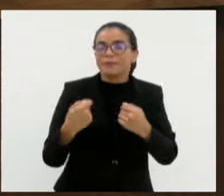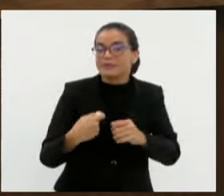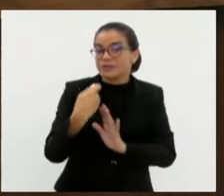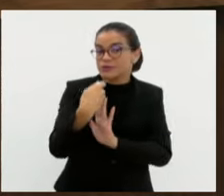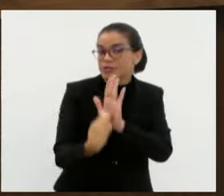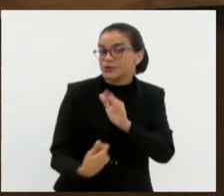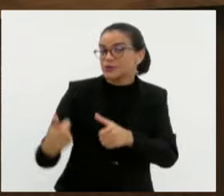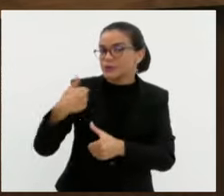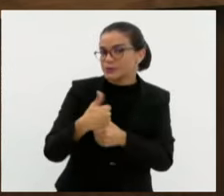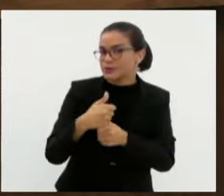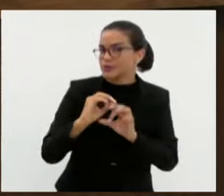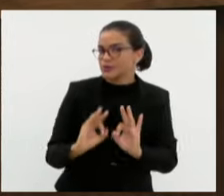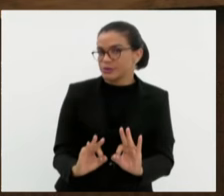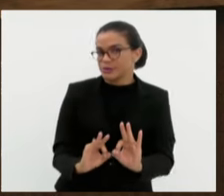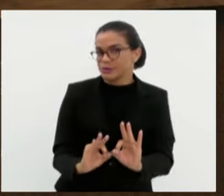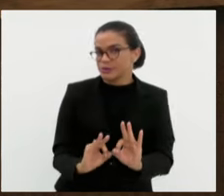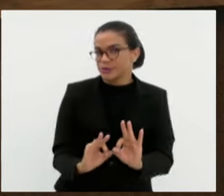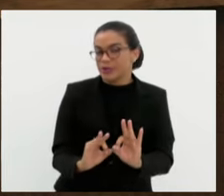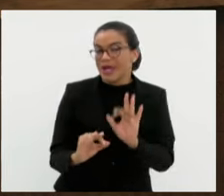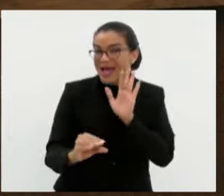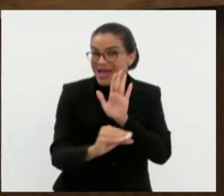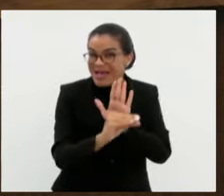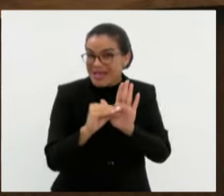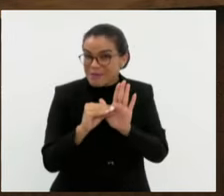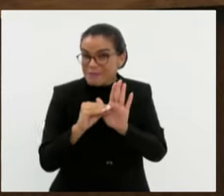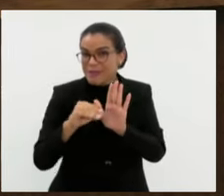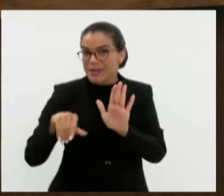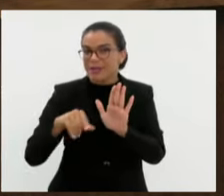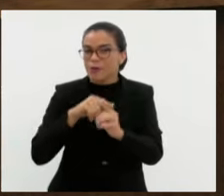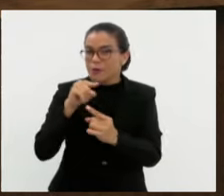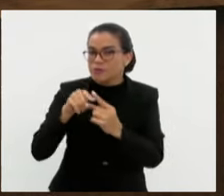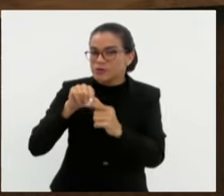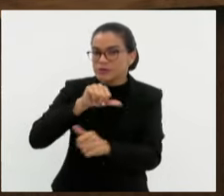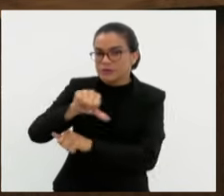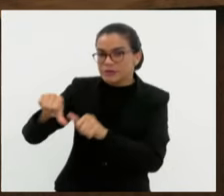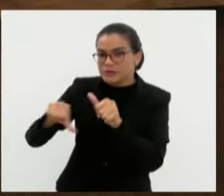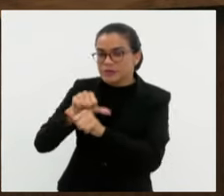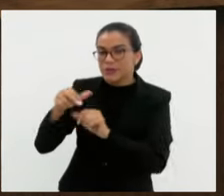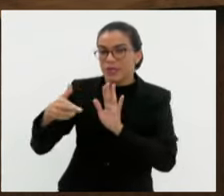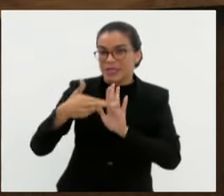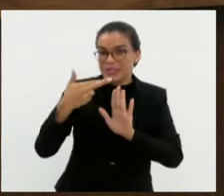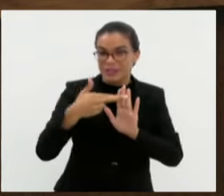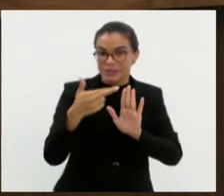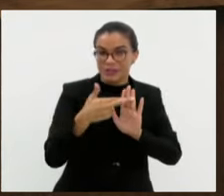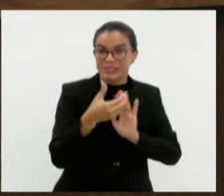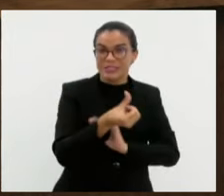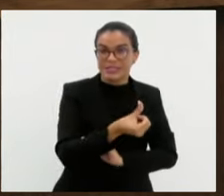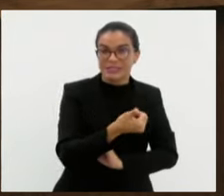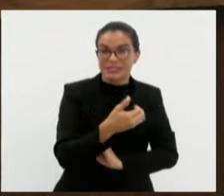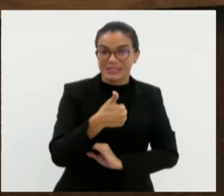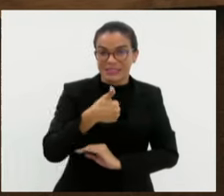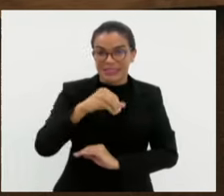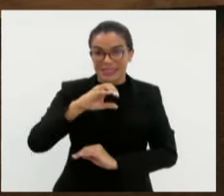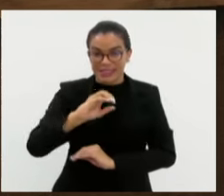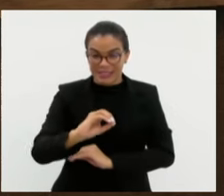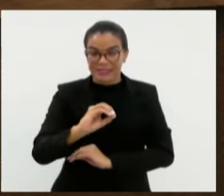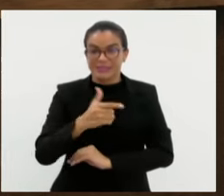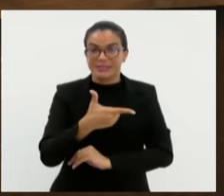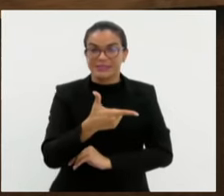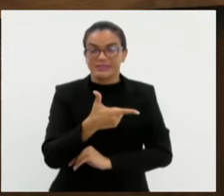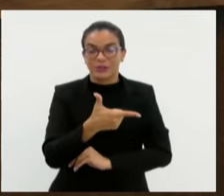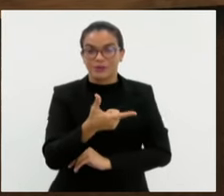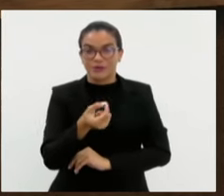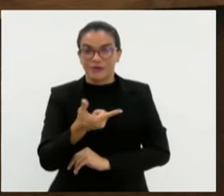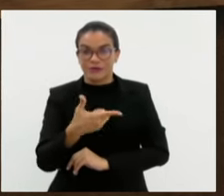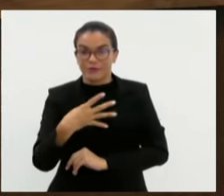substitutivo. Mas a emenda modificativa ao projeto de resolução 610/24, de autoria da Comissão de